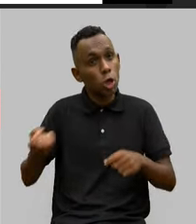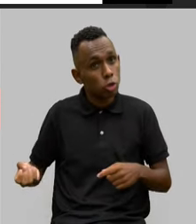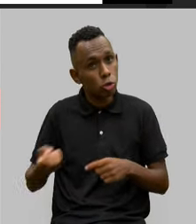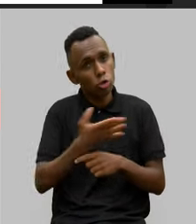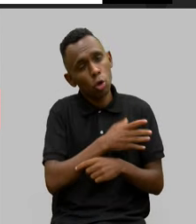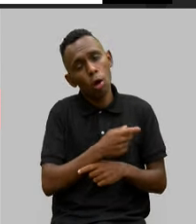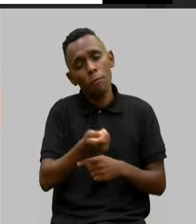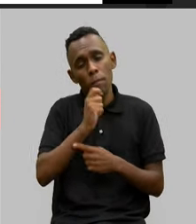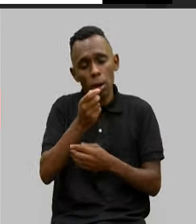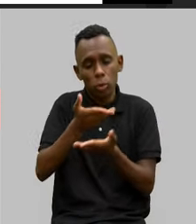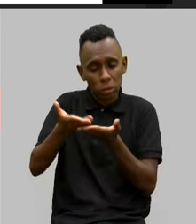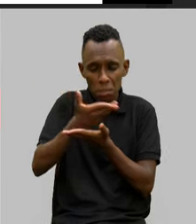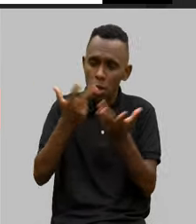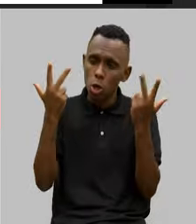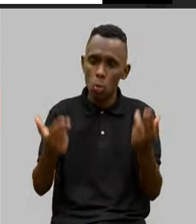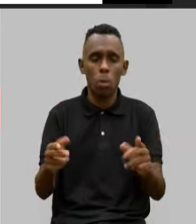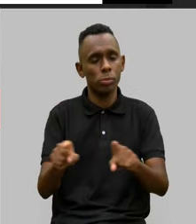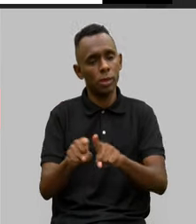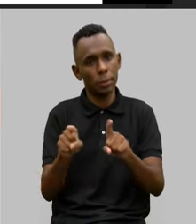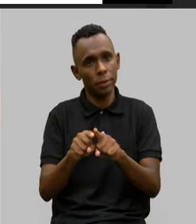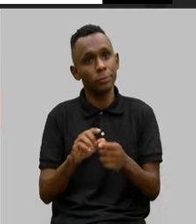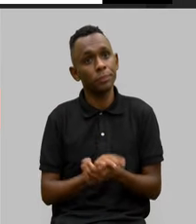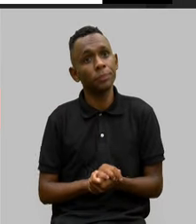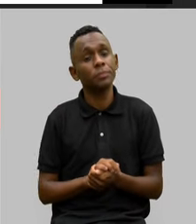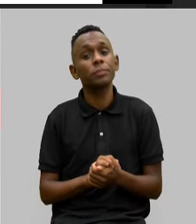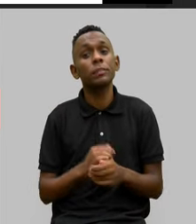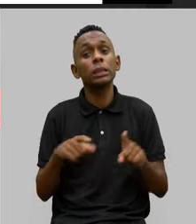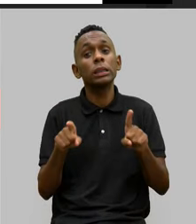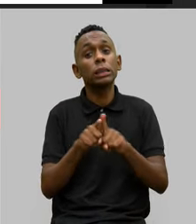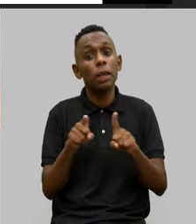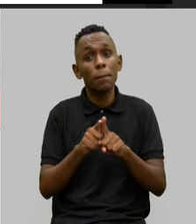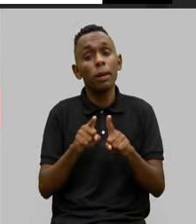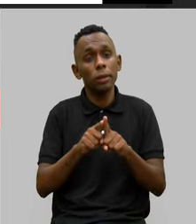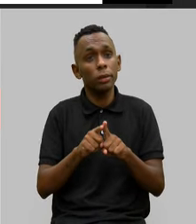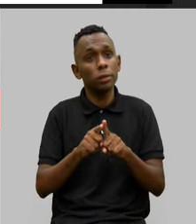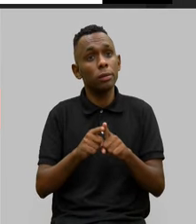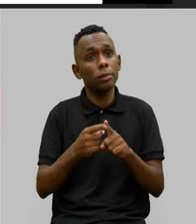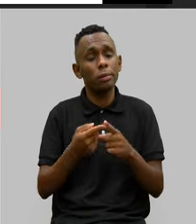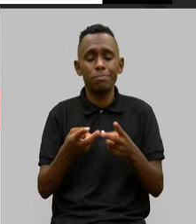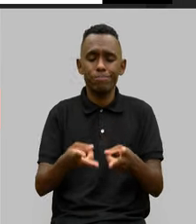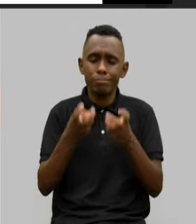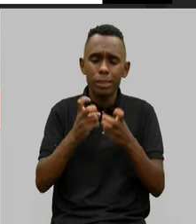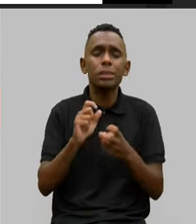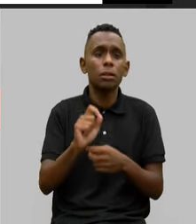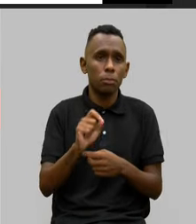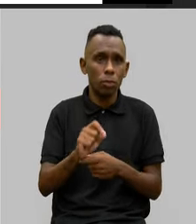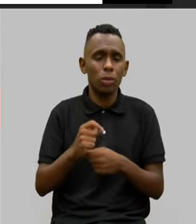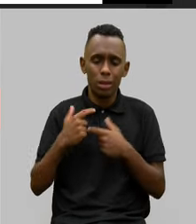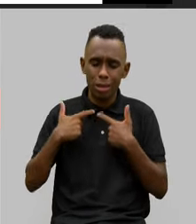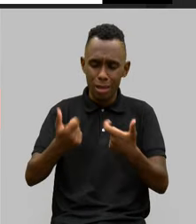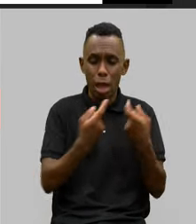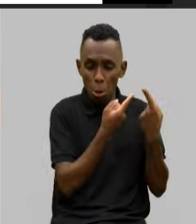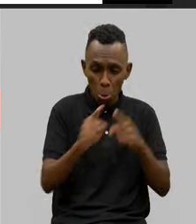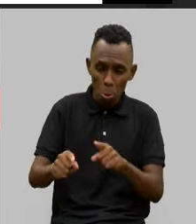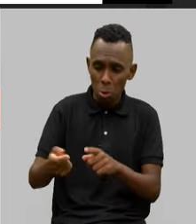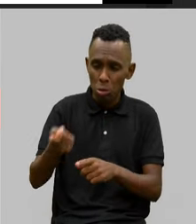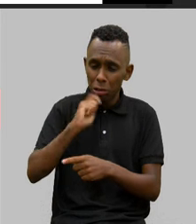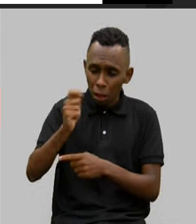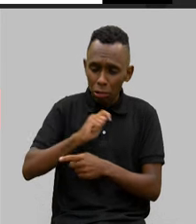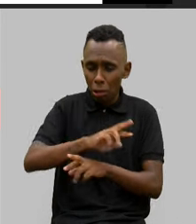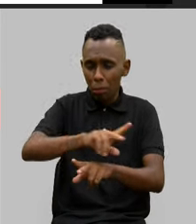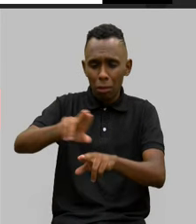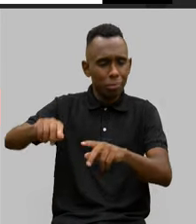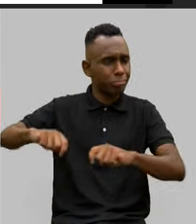maconha medicinal mesmo mesma coisa e especificamente o reconhecimento do fracasso da guerra contra as drogas pelo alto custo